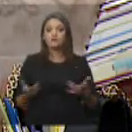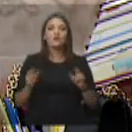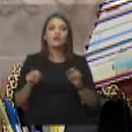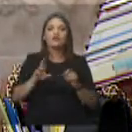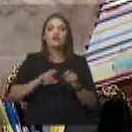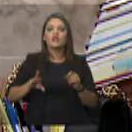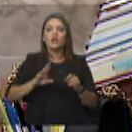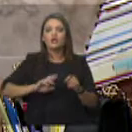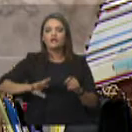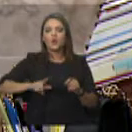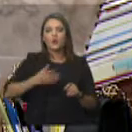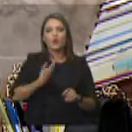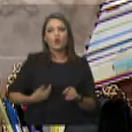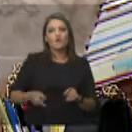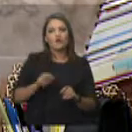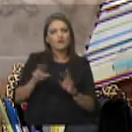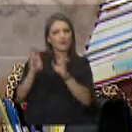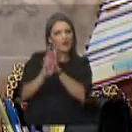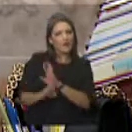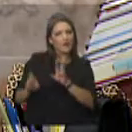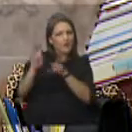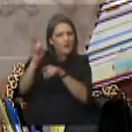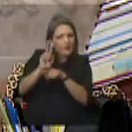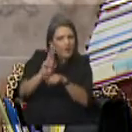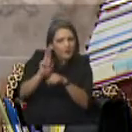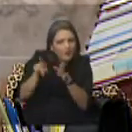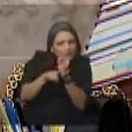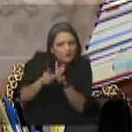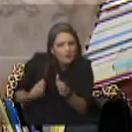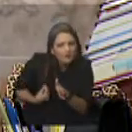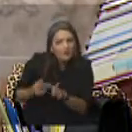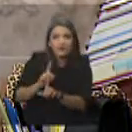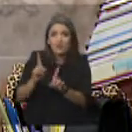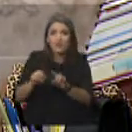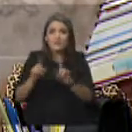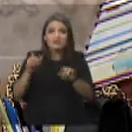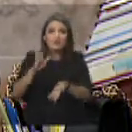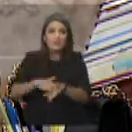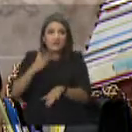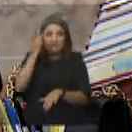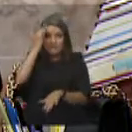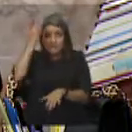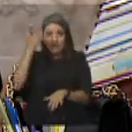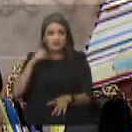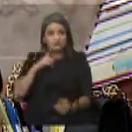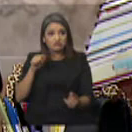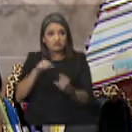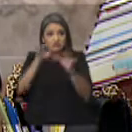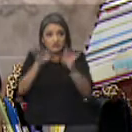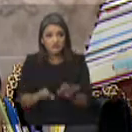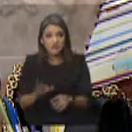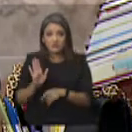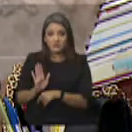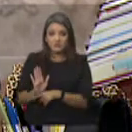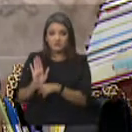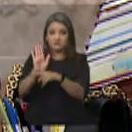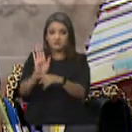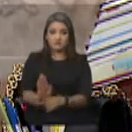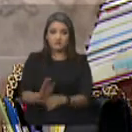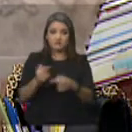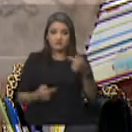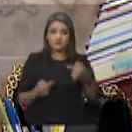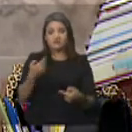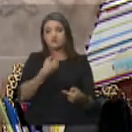espionagem do governo governamental, mas sim de praticidade e objetividade, ajudar as